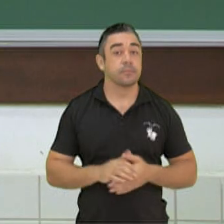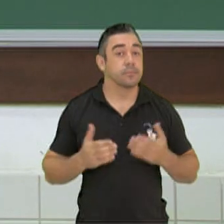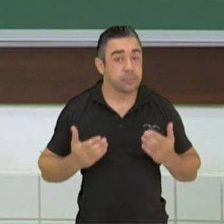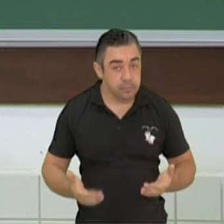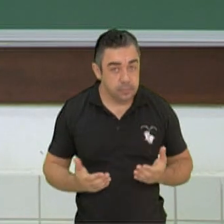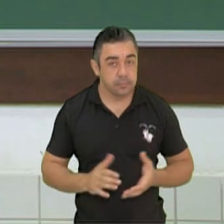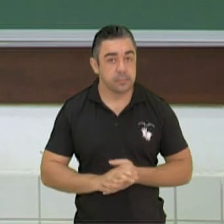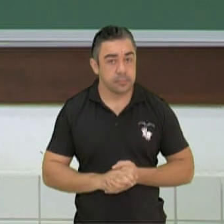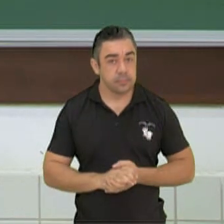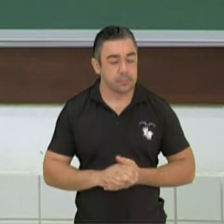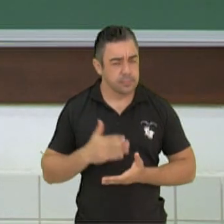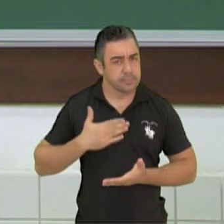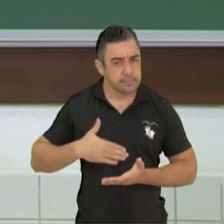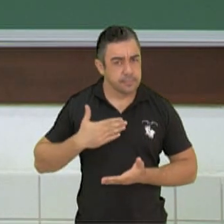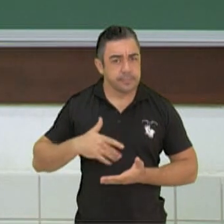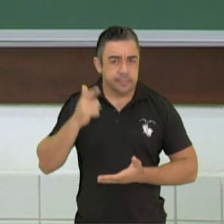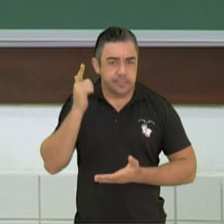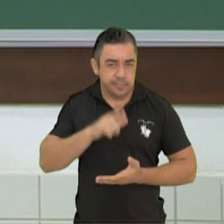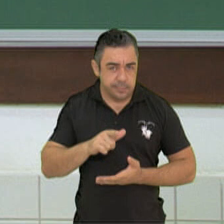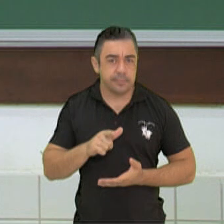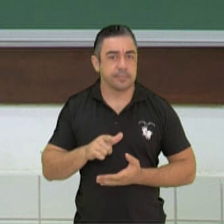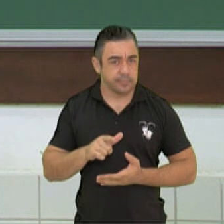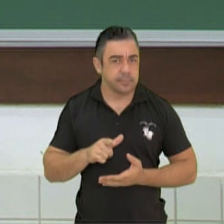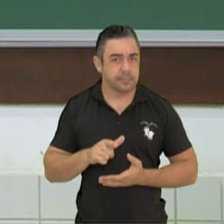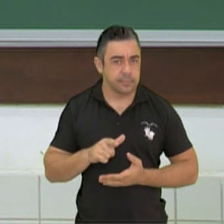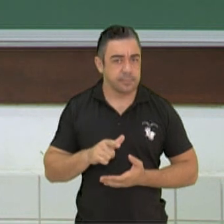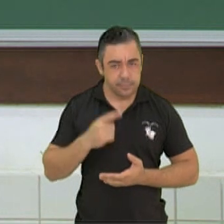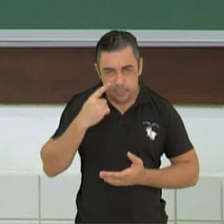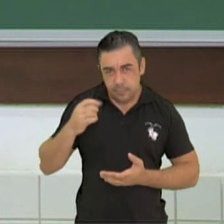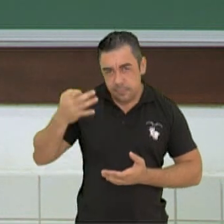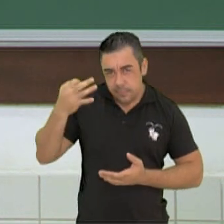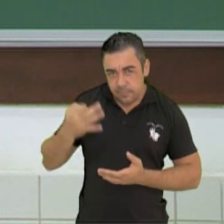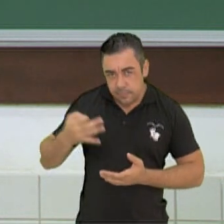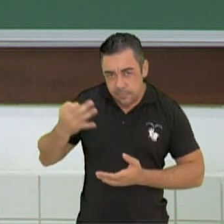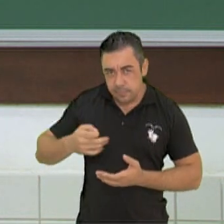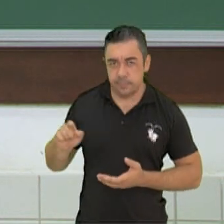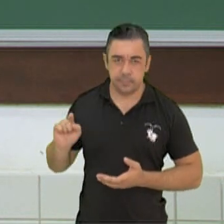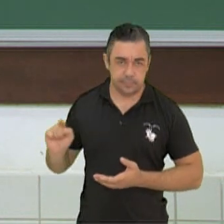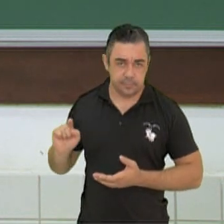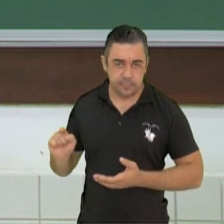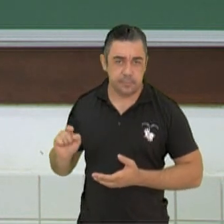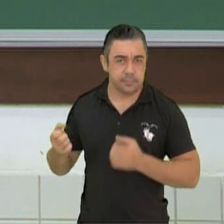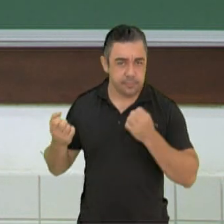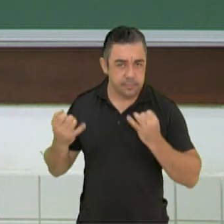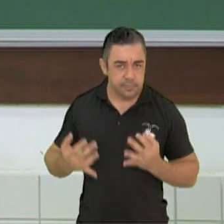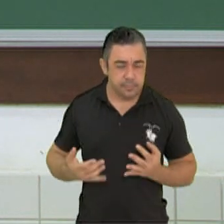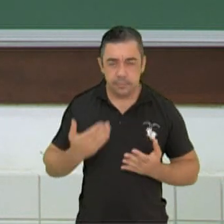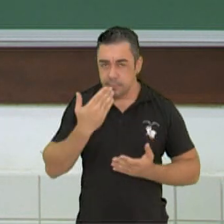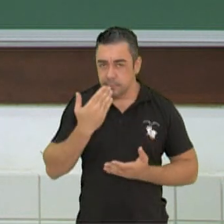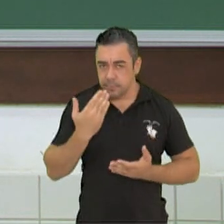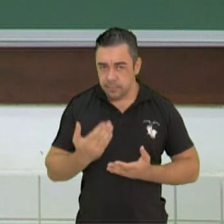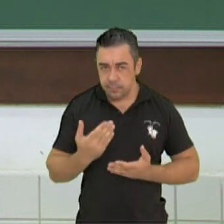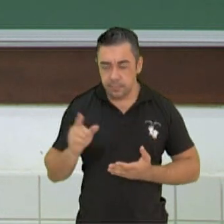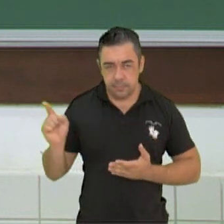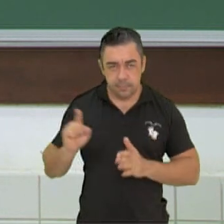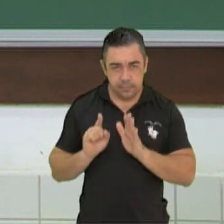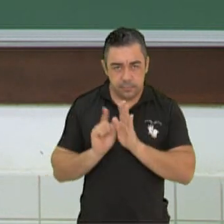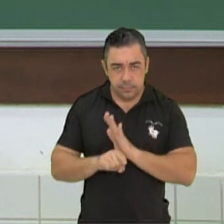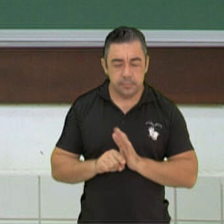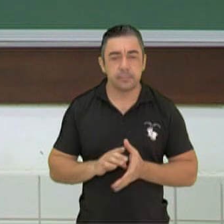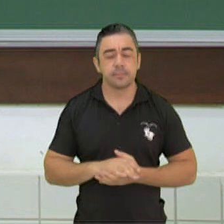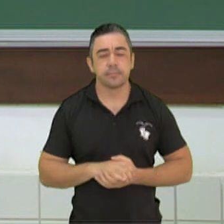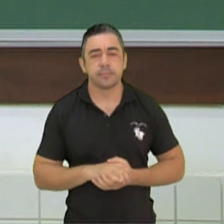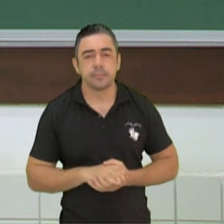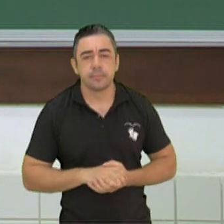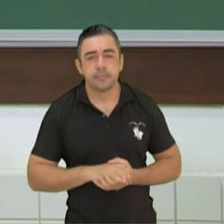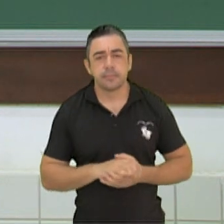Daí, pessoal, tranquilinhos, conseguiram uma definição assim bem precisa para o que está pedindo ali a questão? Então